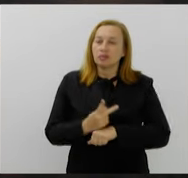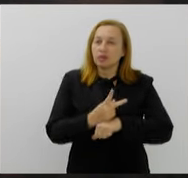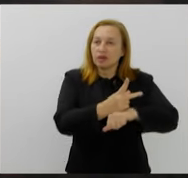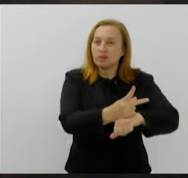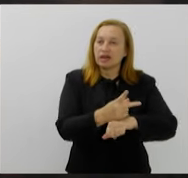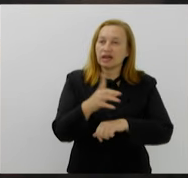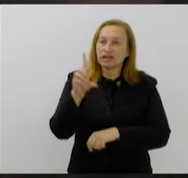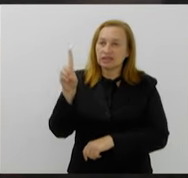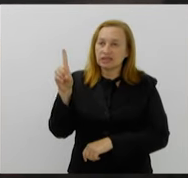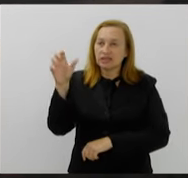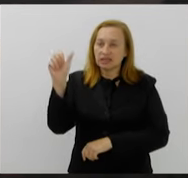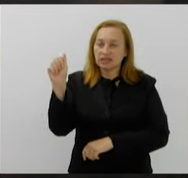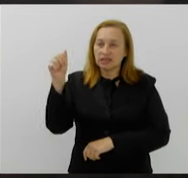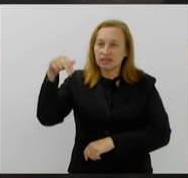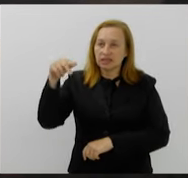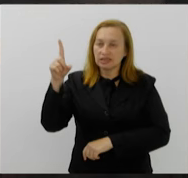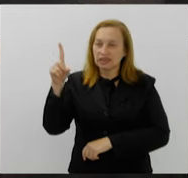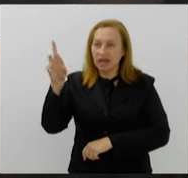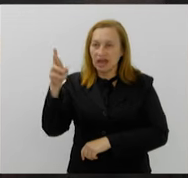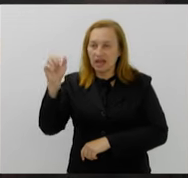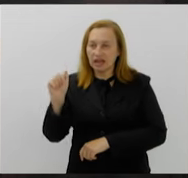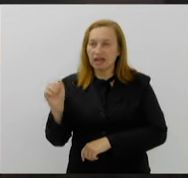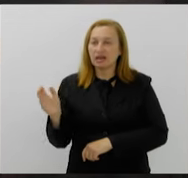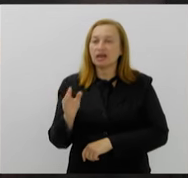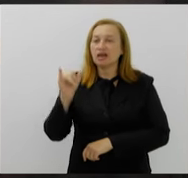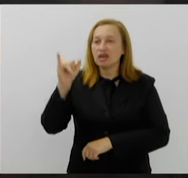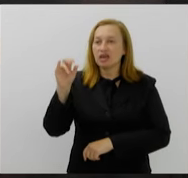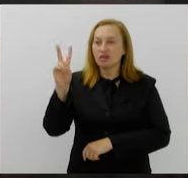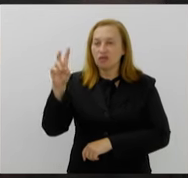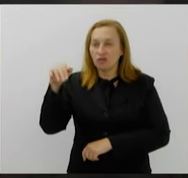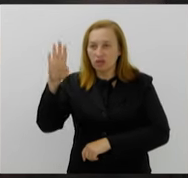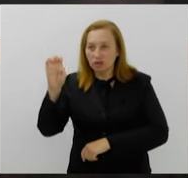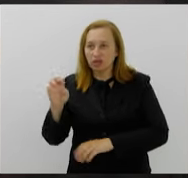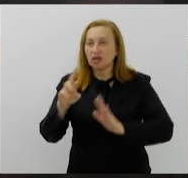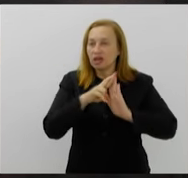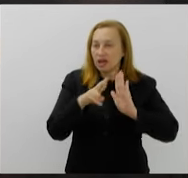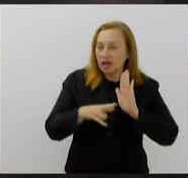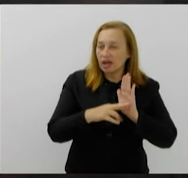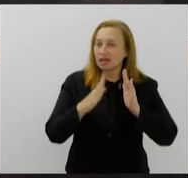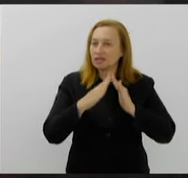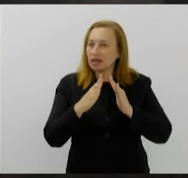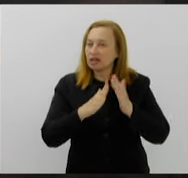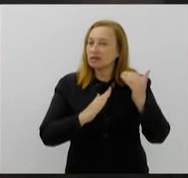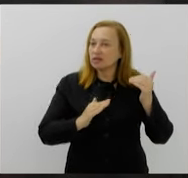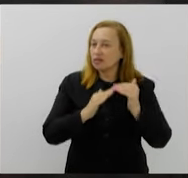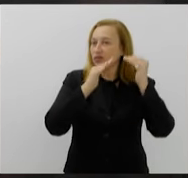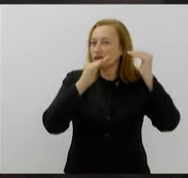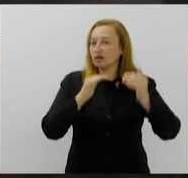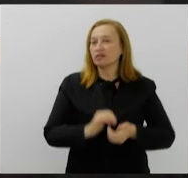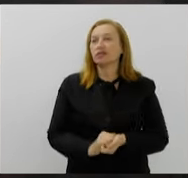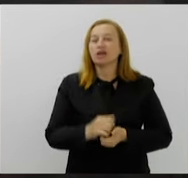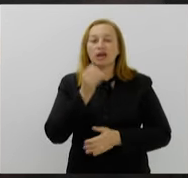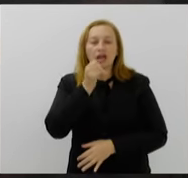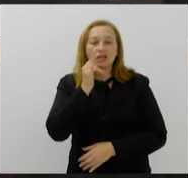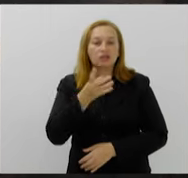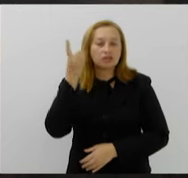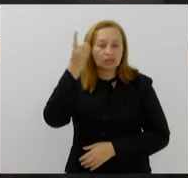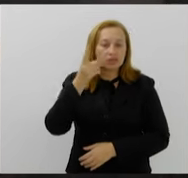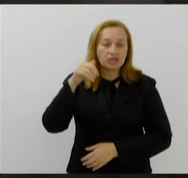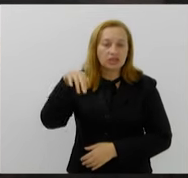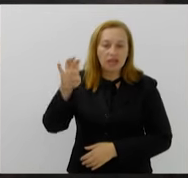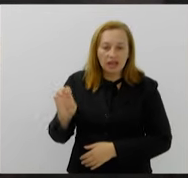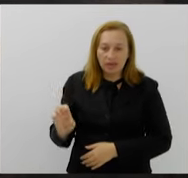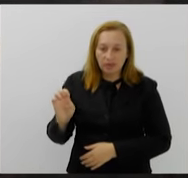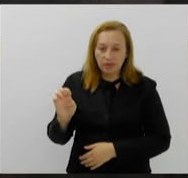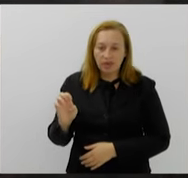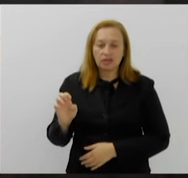Ivone de Matos Bernardo parecer da comissão de normas internas e proposições externas favorável relatoria do deputado Guilherme delaroli